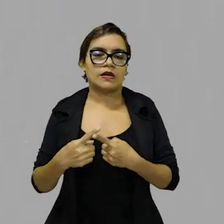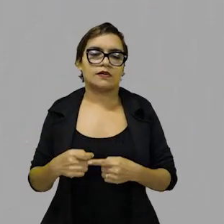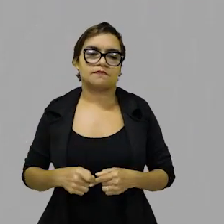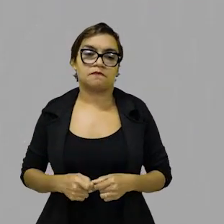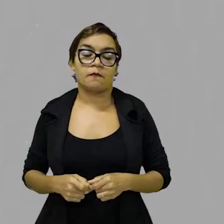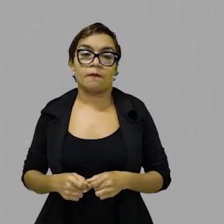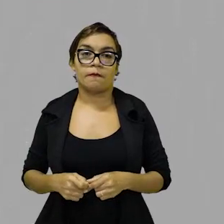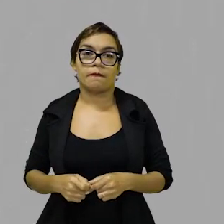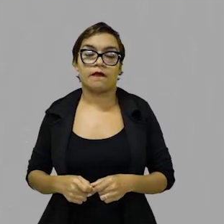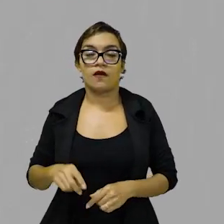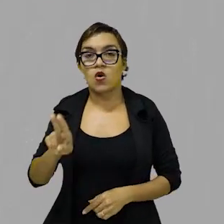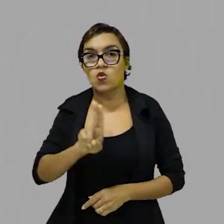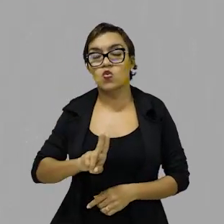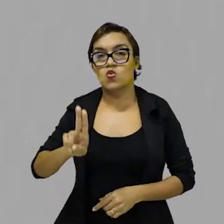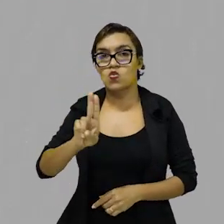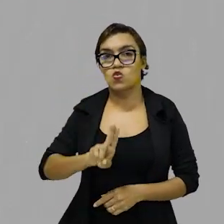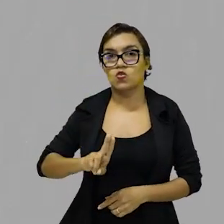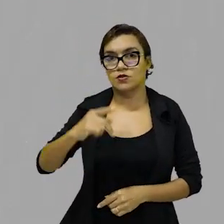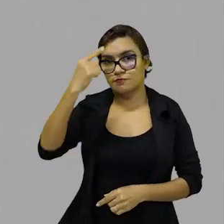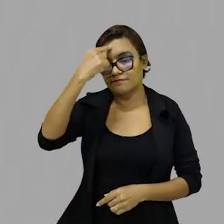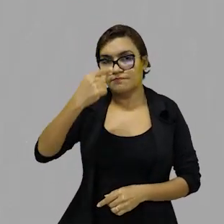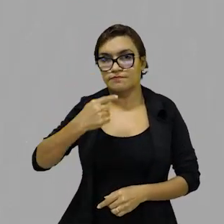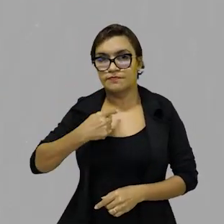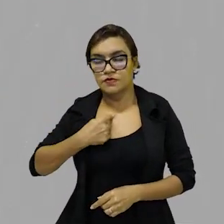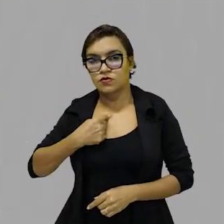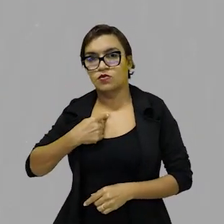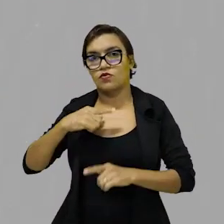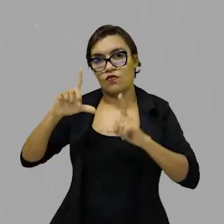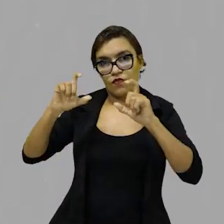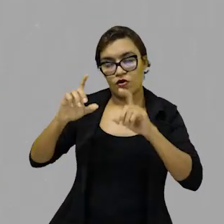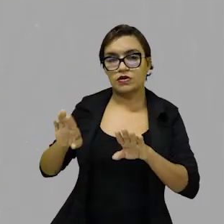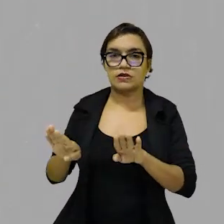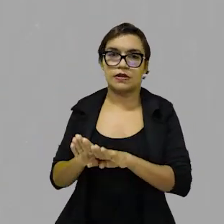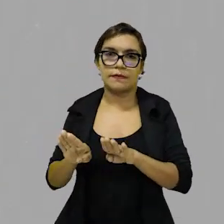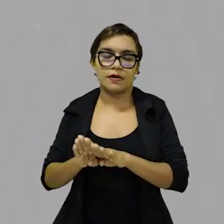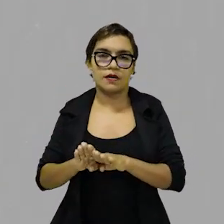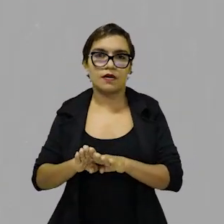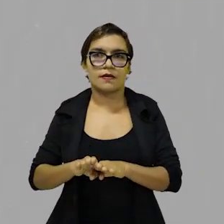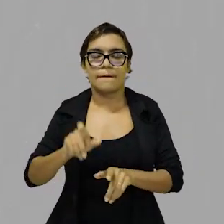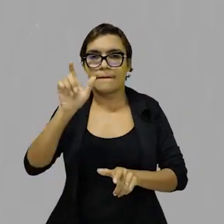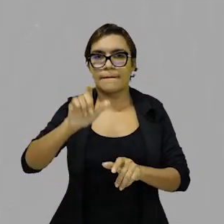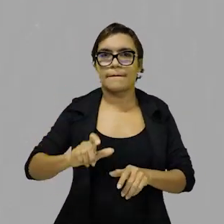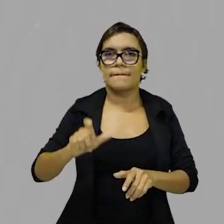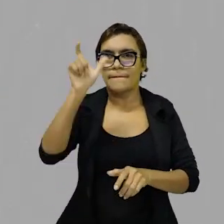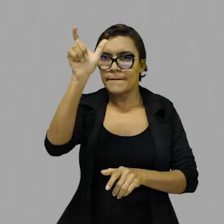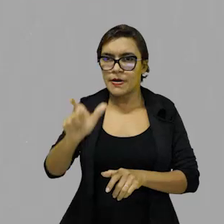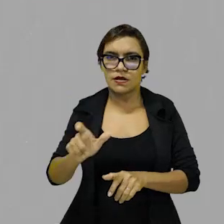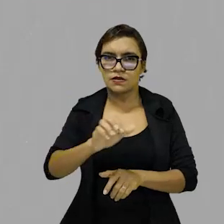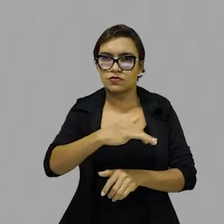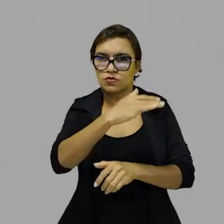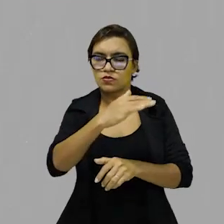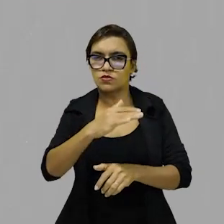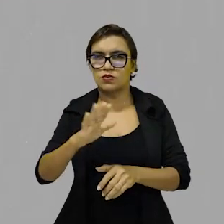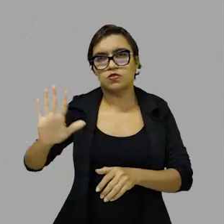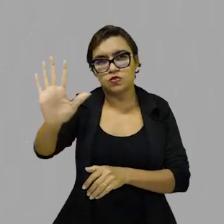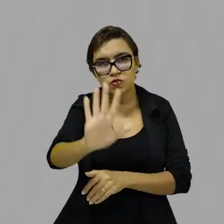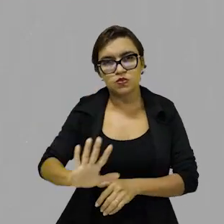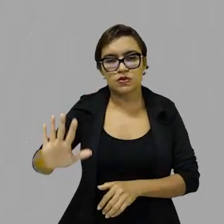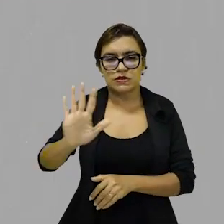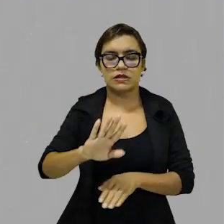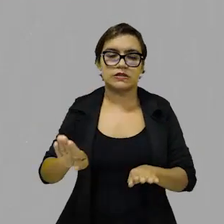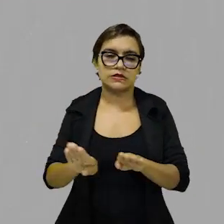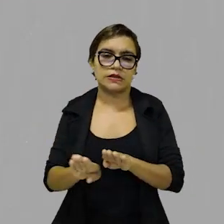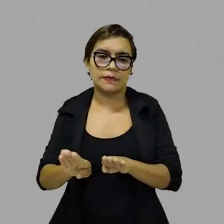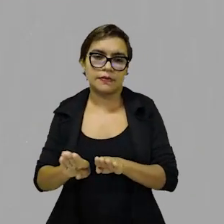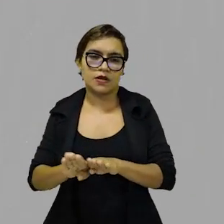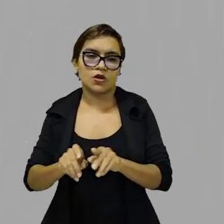ele trabalha com autorretratos, sentimentos de angústia, paisagens e principalmente um forte teor sexual,